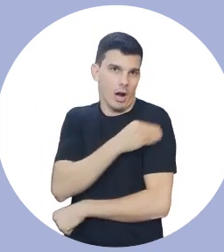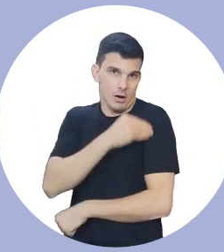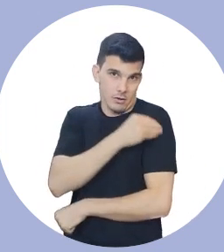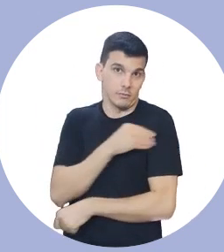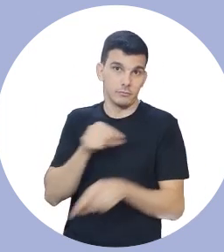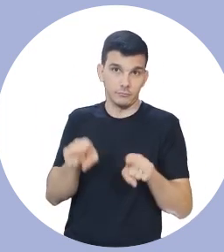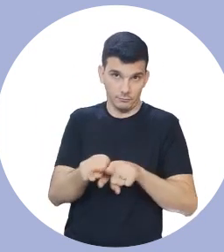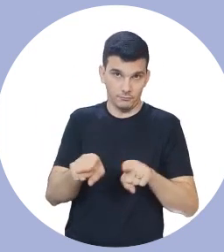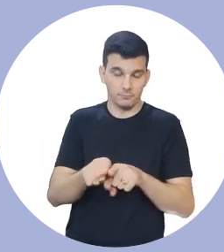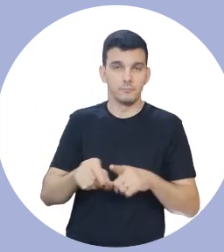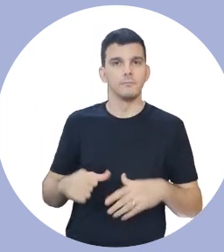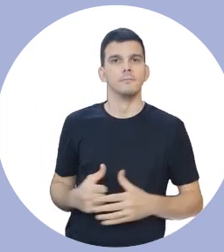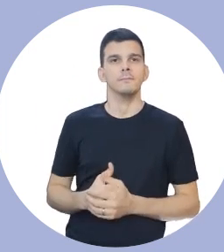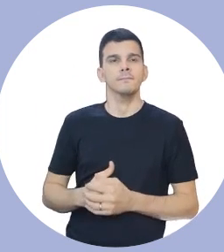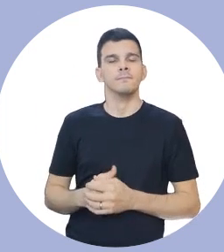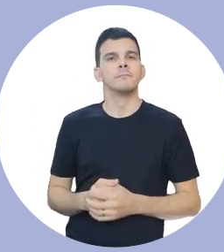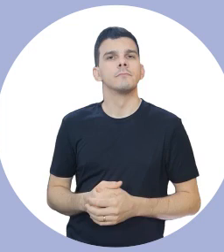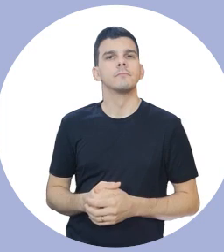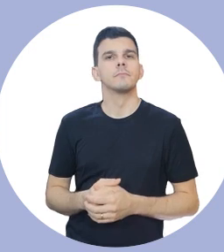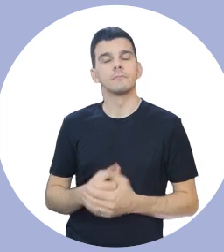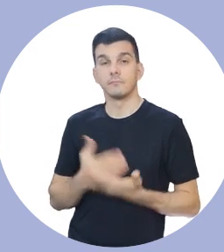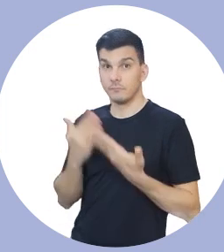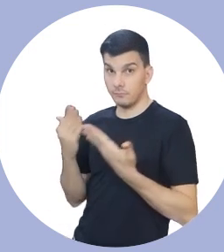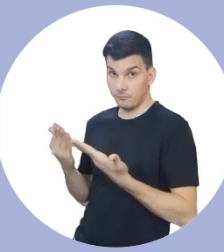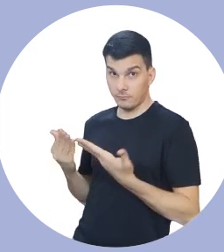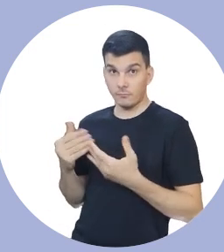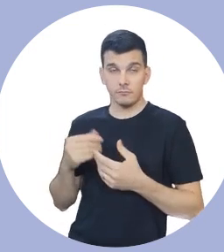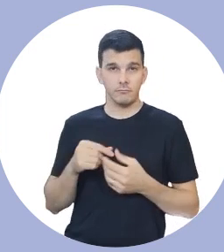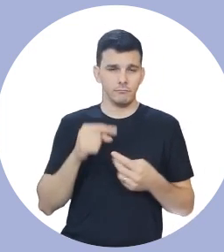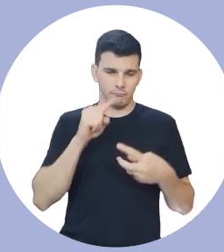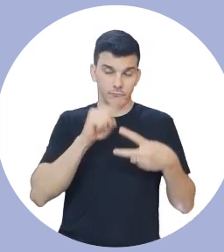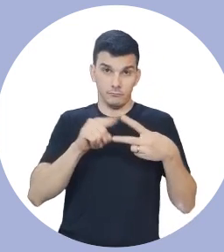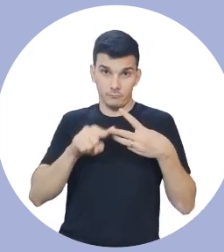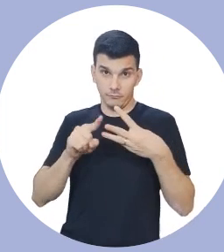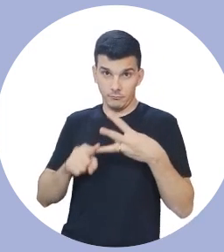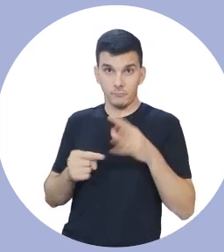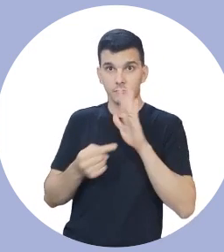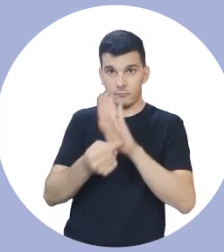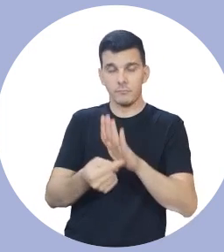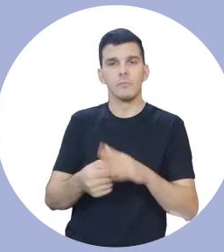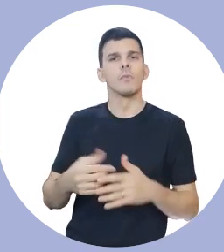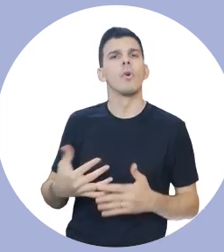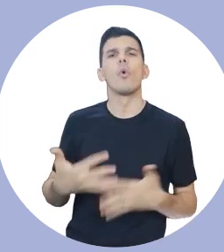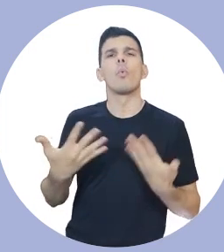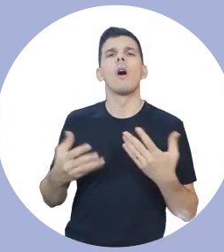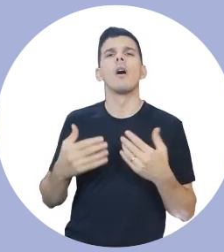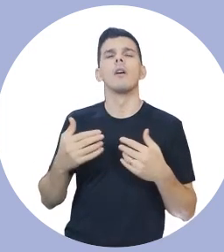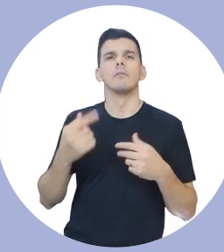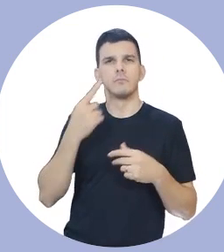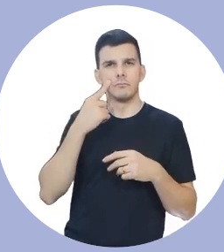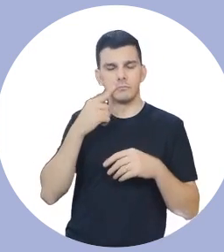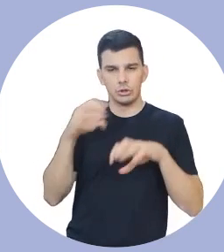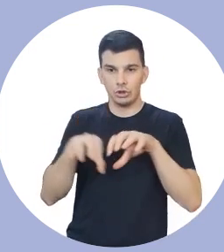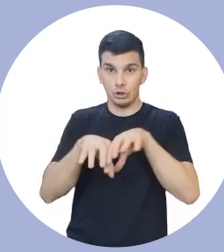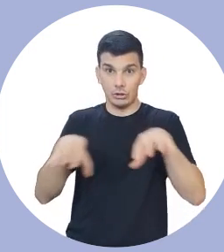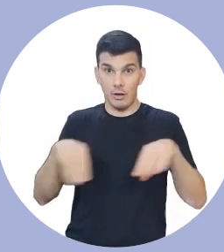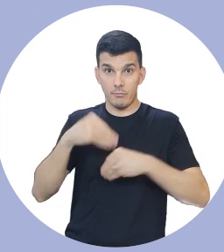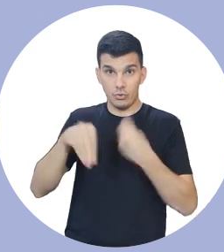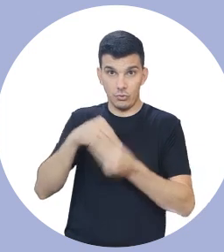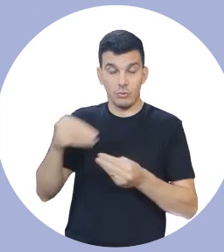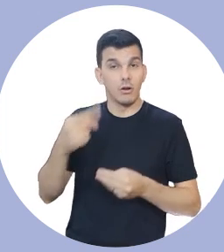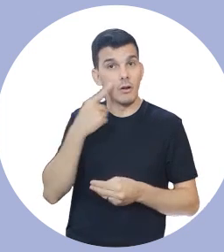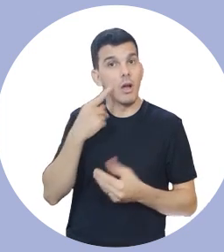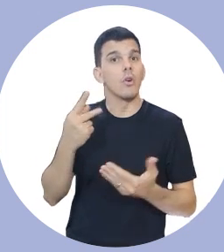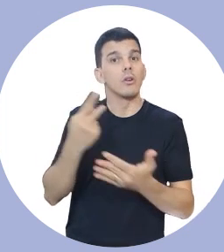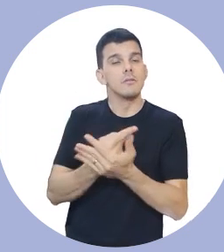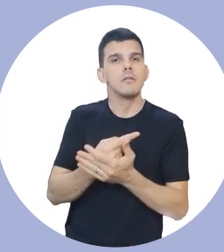de álcool a partir de cana-de-açúcar. Com base nos destaques observados dos alunos, quais operações físicas de separação